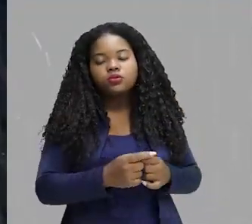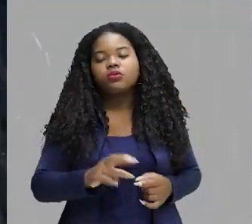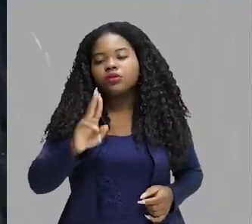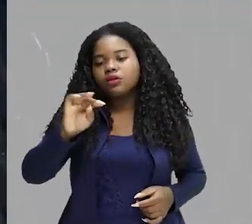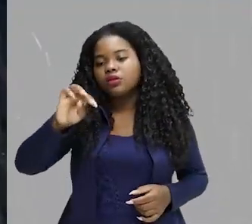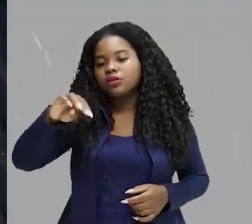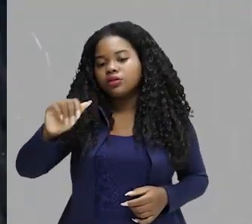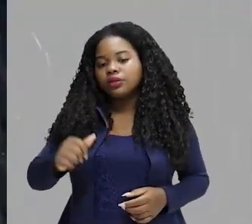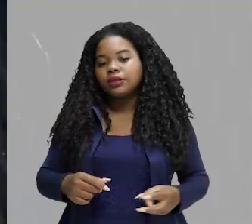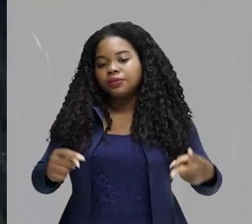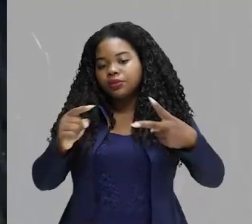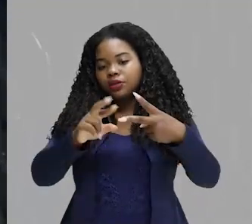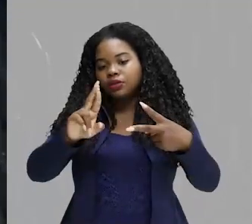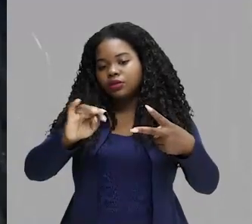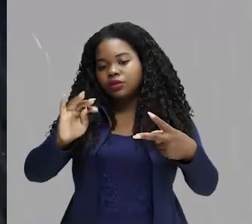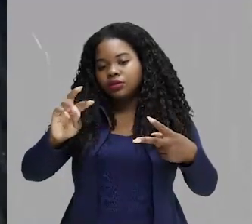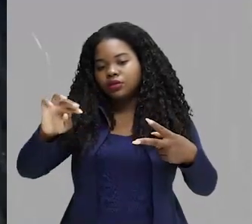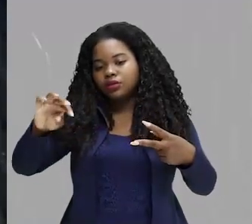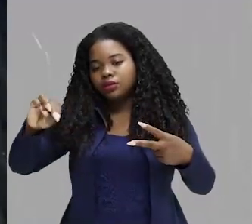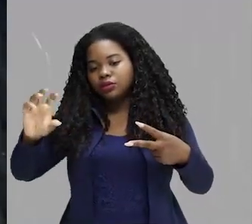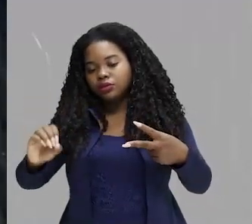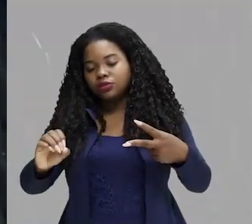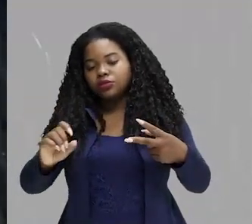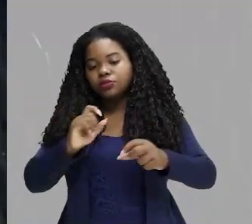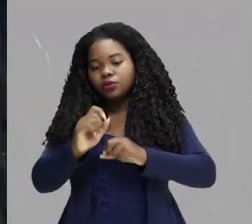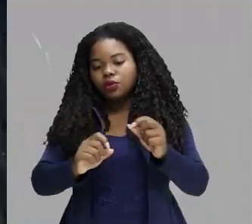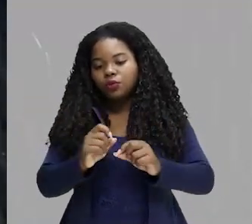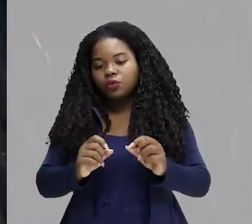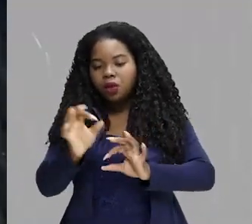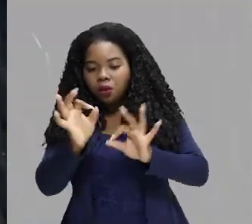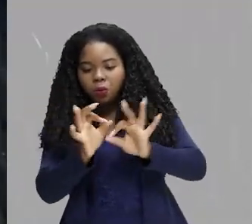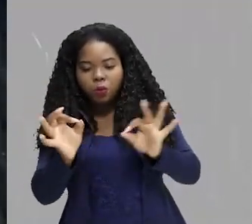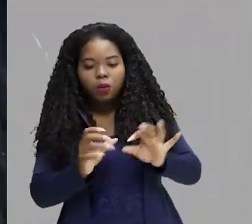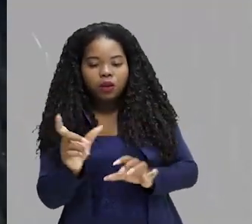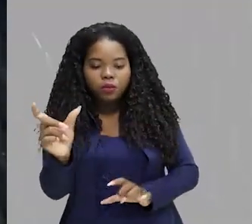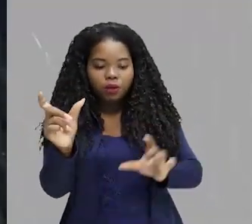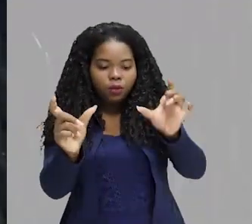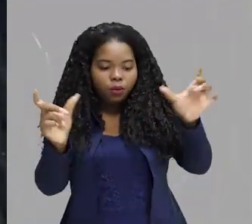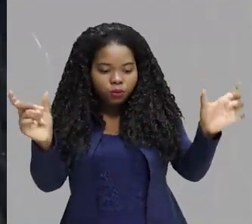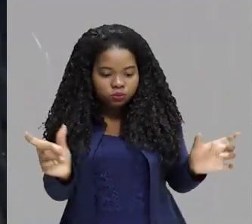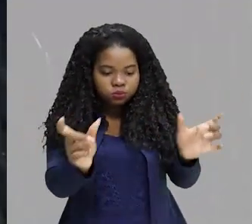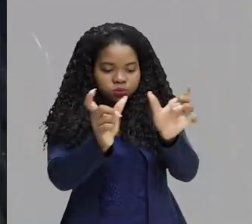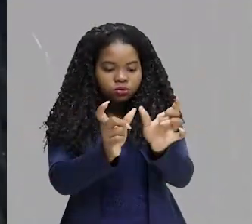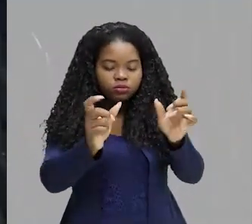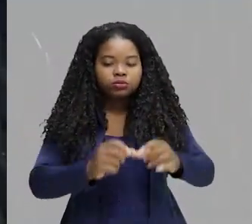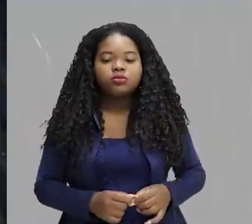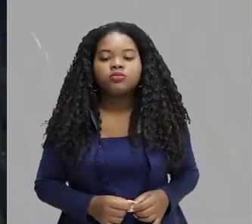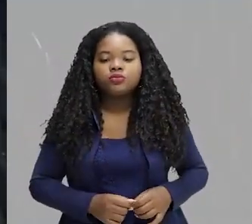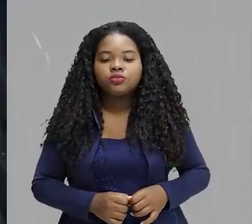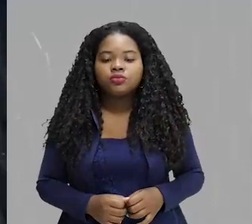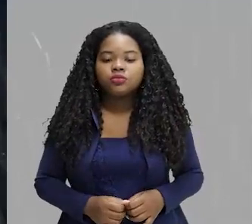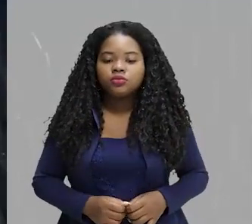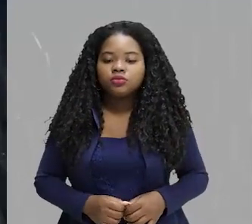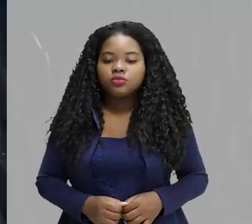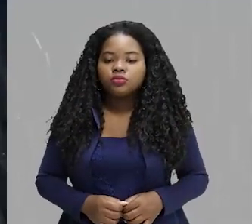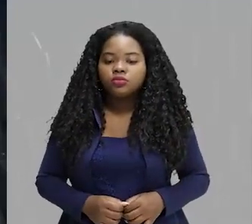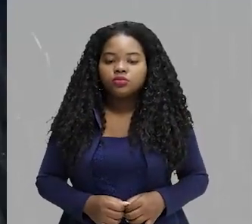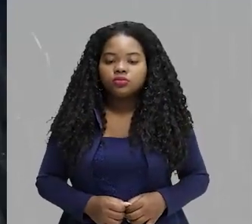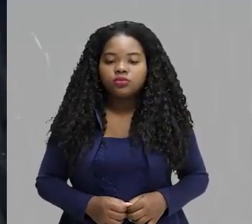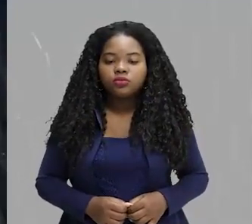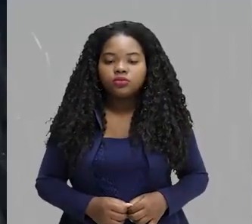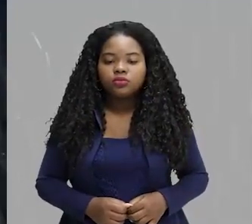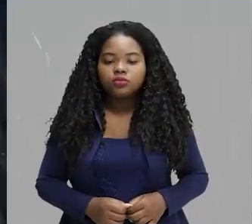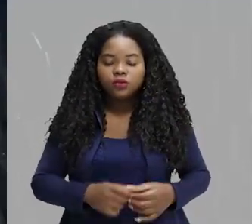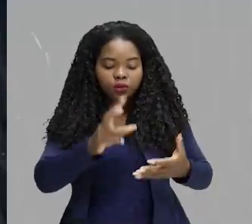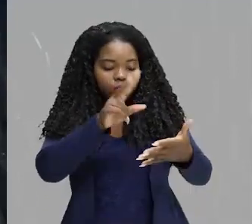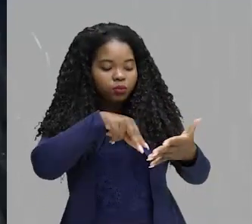Tá? E o ritmo está relacionado ao arranjo das palavras, de uma forma em que, quando você